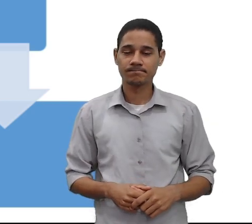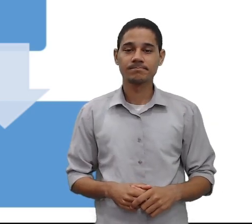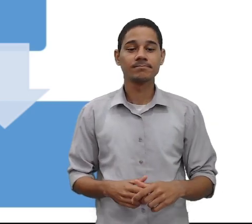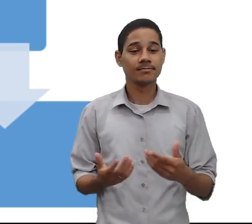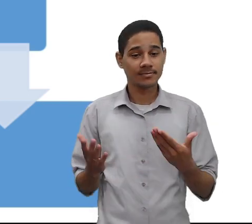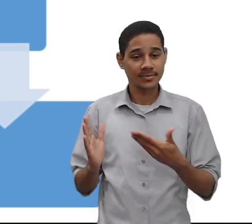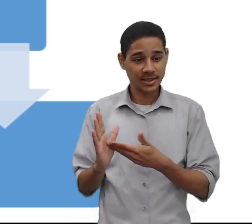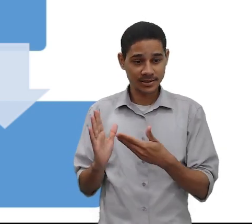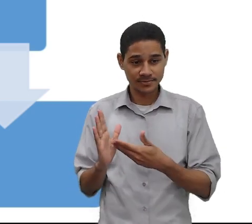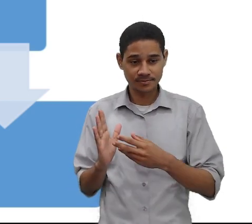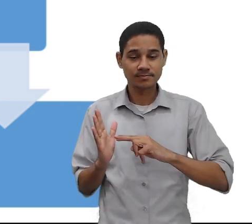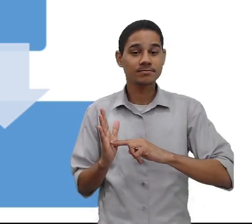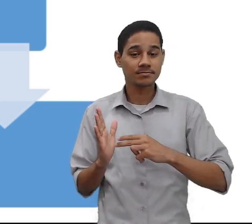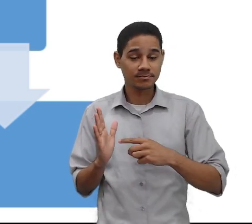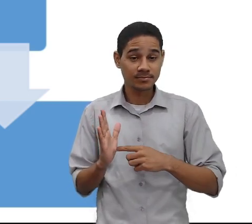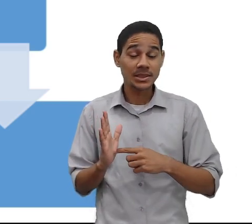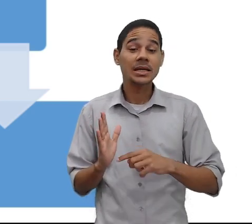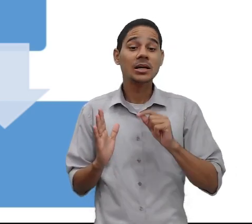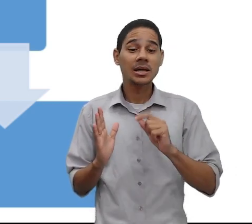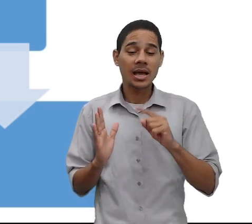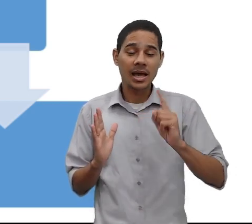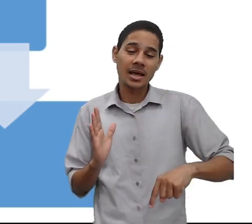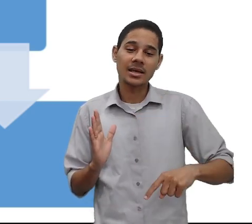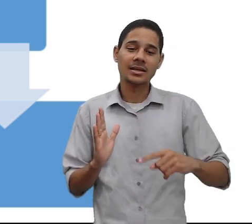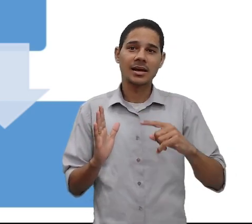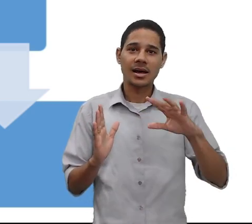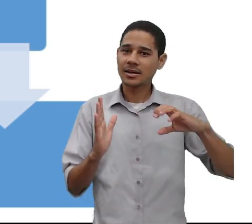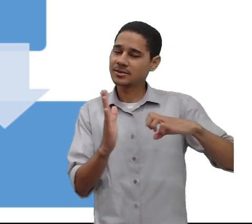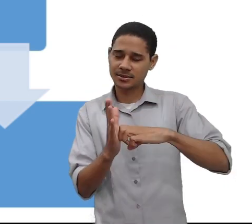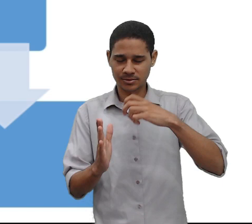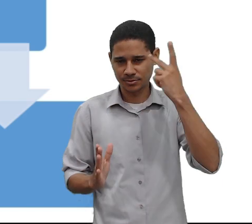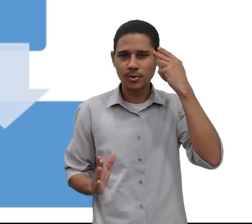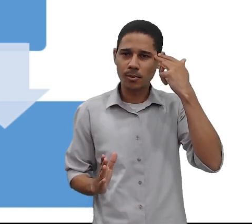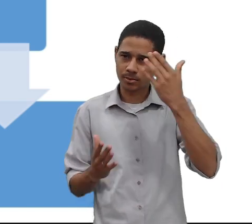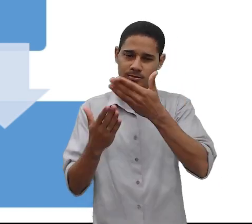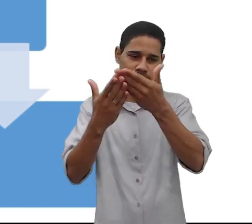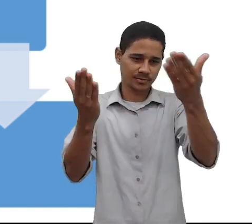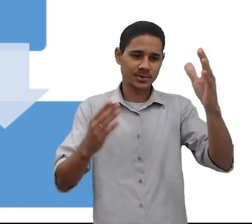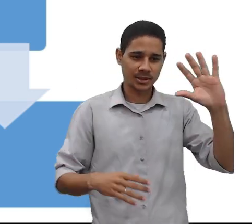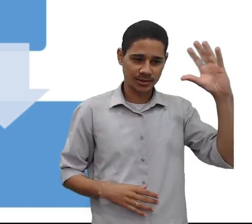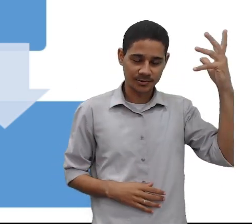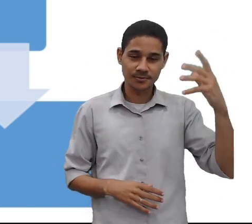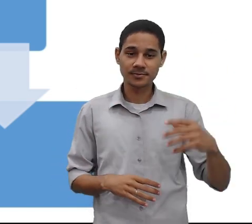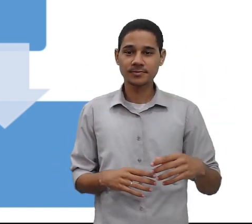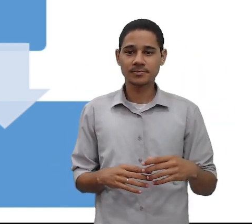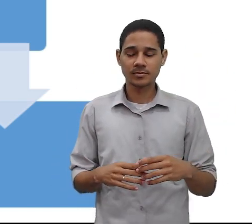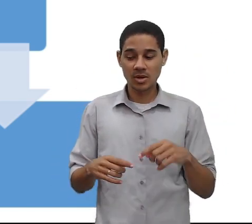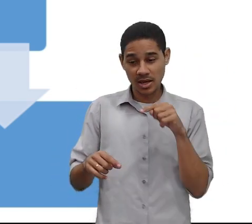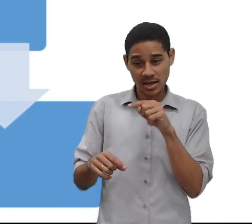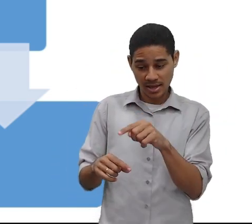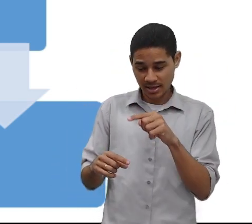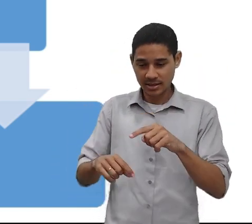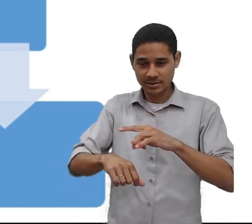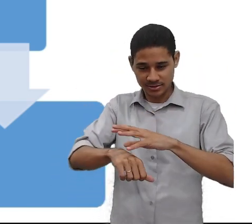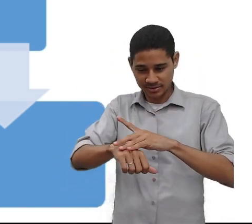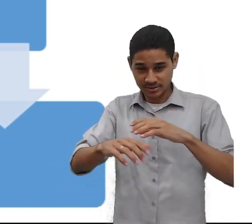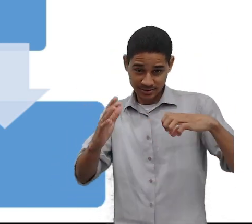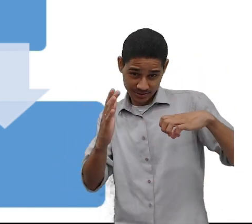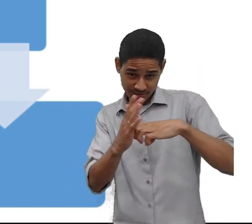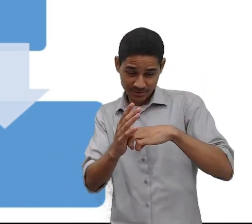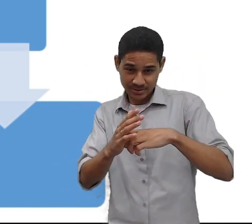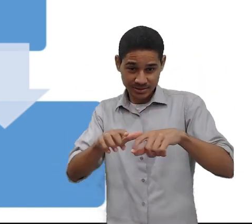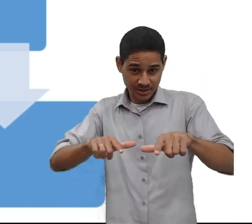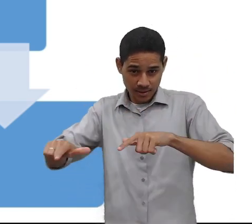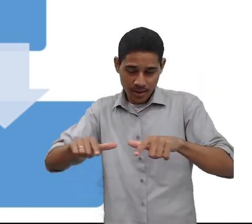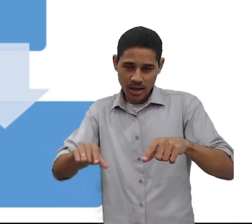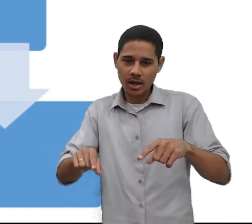acidente típico. Essa mesma lei equipara-se acidente de trabalho à doença profissional e à doença